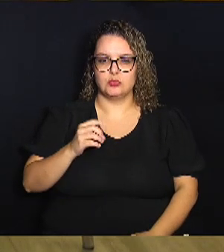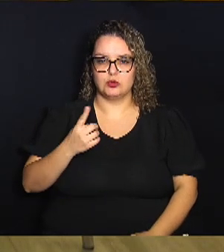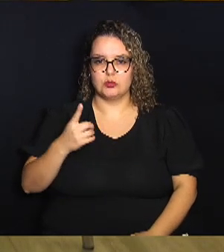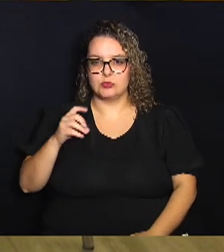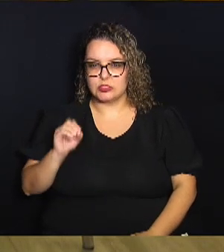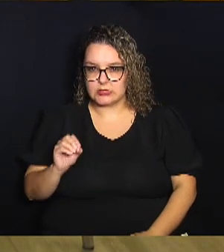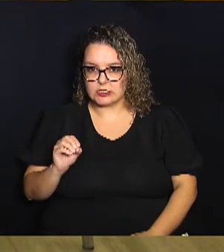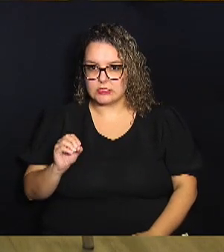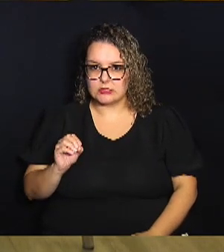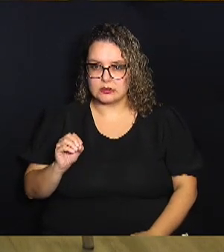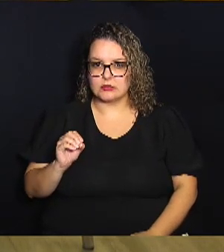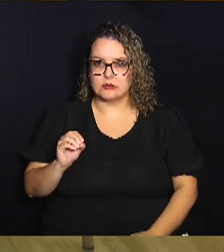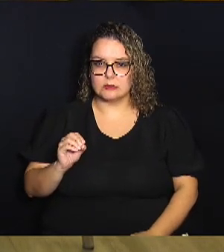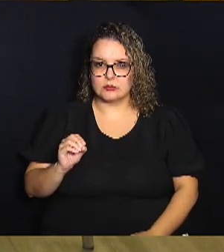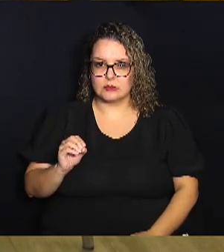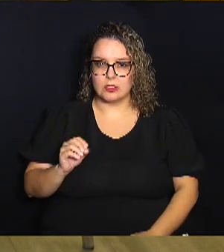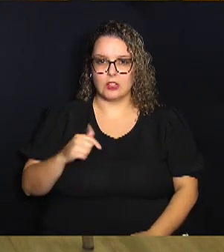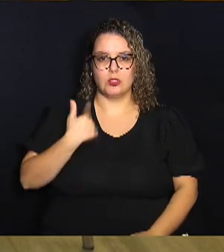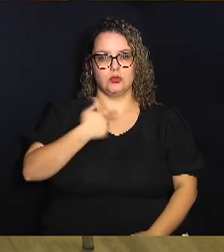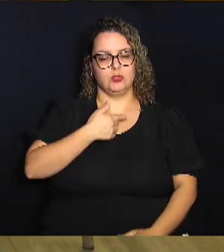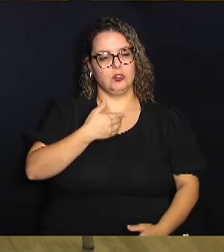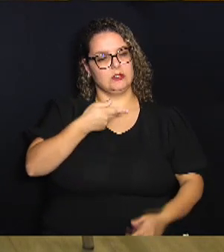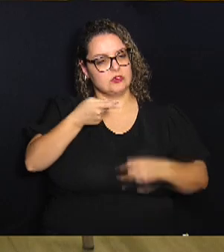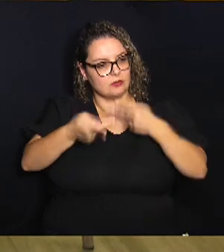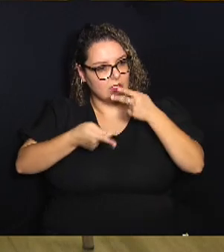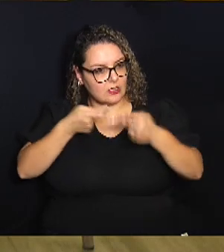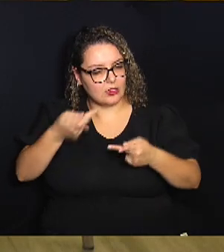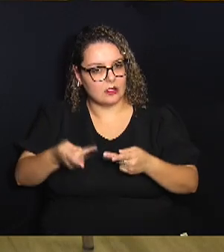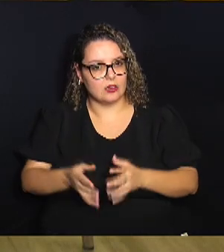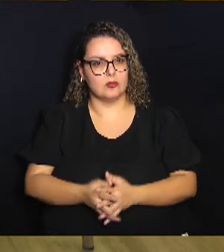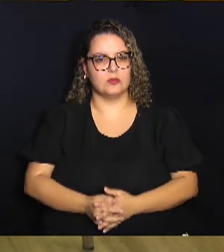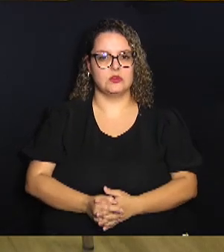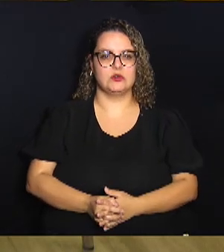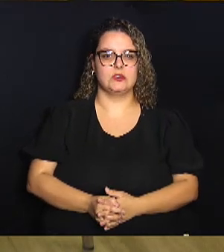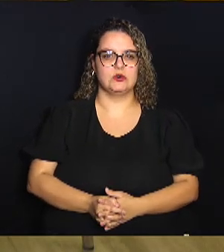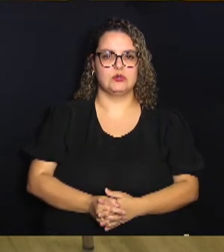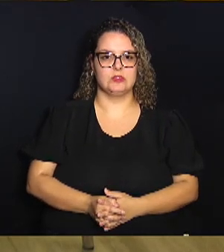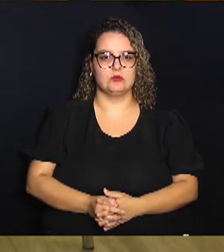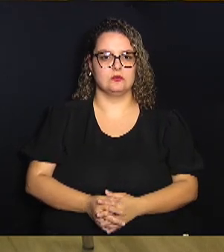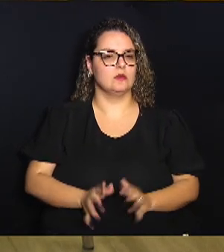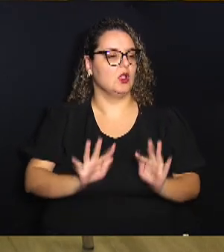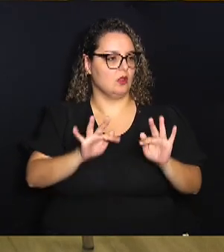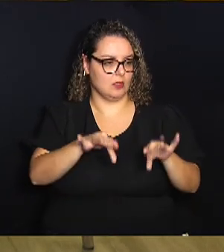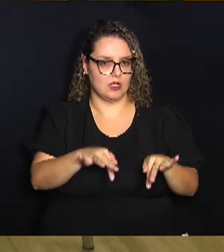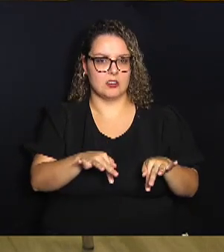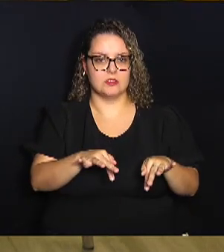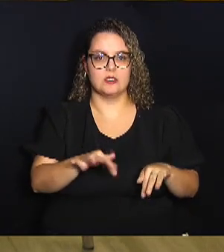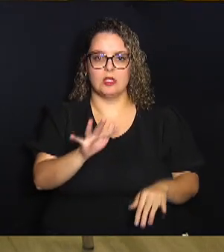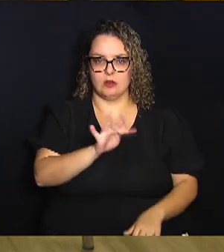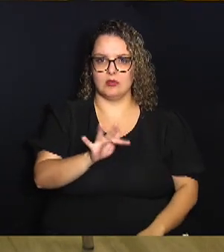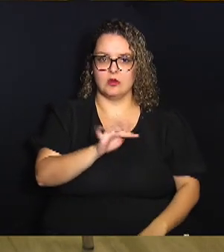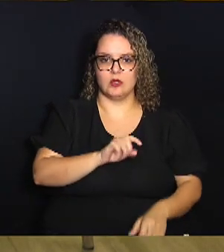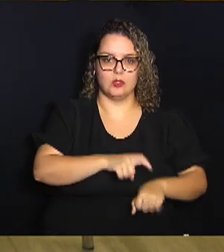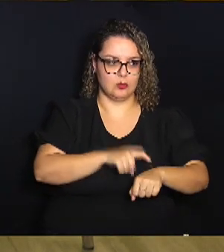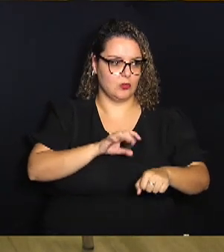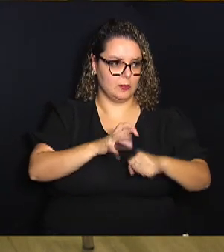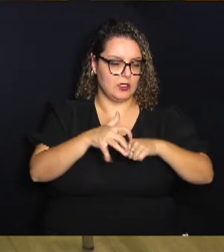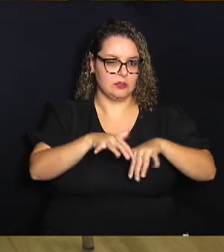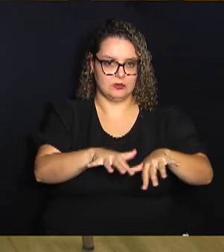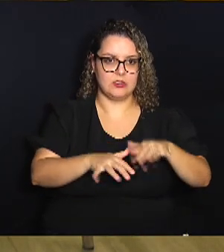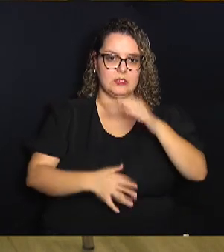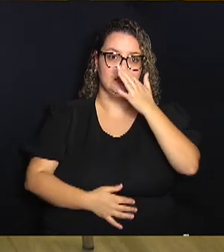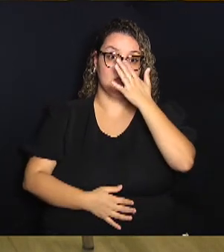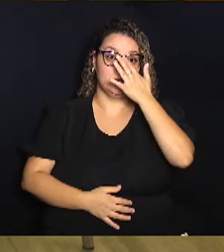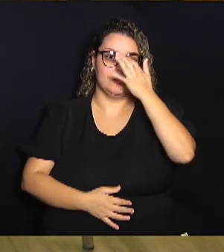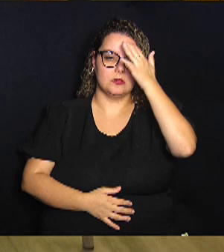2010. A gente comentou que essas pessoas terminaram a faculdade durante a pandemia,